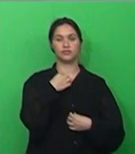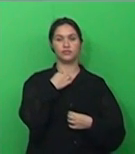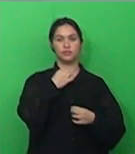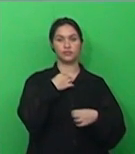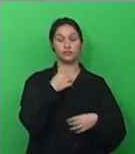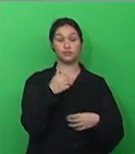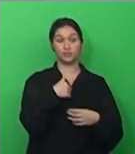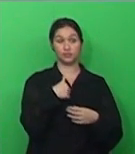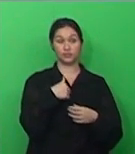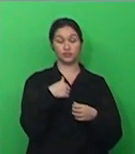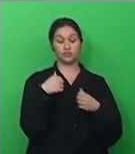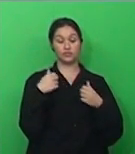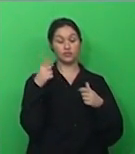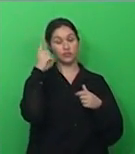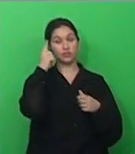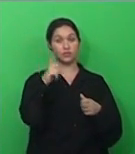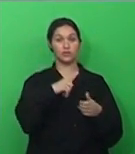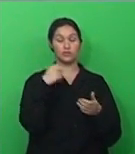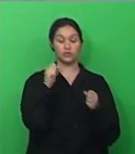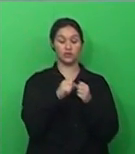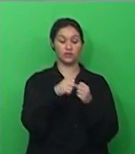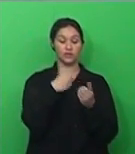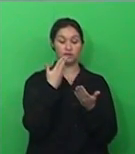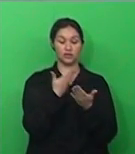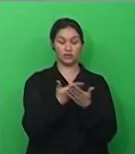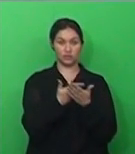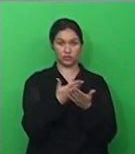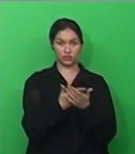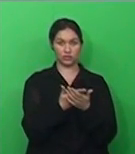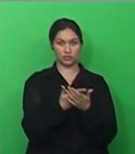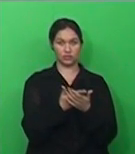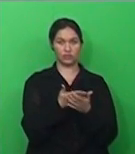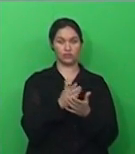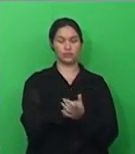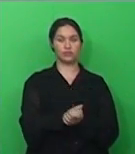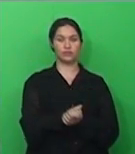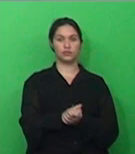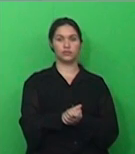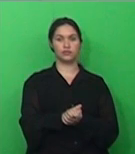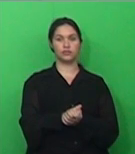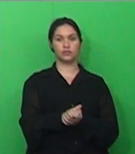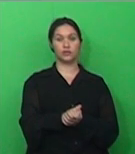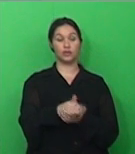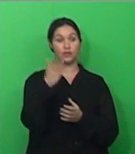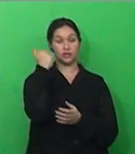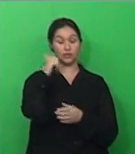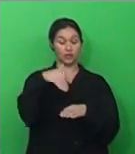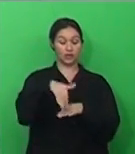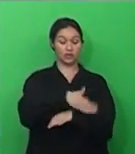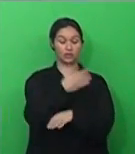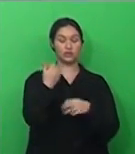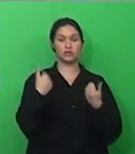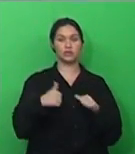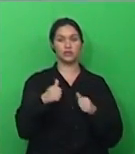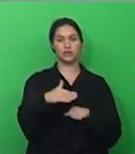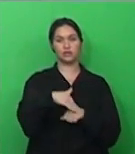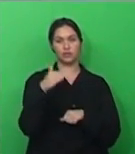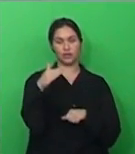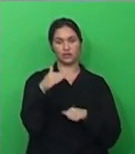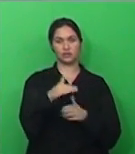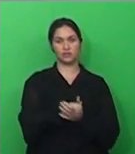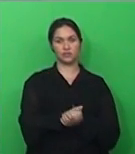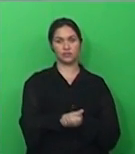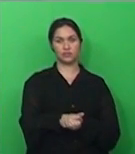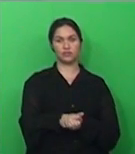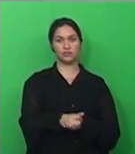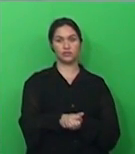volto a dizer, não tenho dúvida, ruas que passam ônibus, ruas que têm posto de saúde, ruas que têm escola, creche, ali está a prioridade.